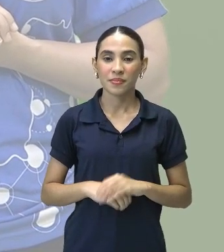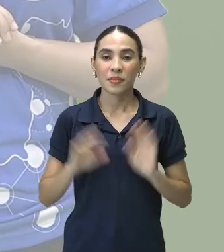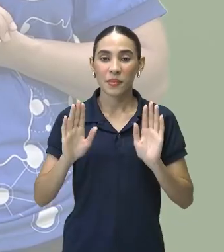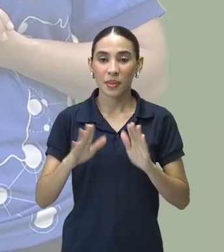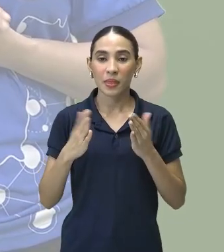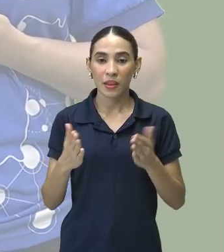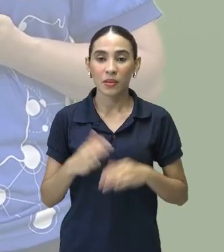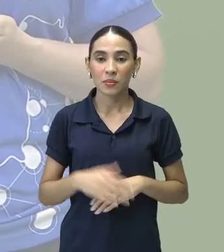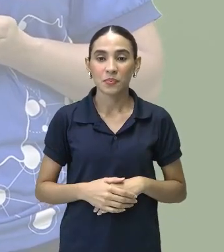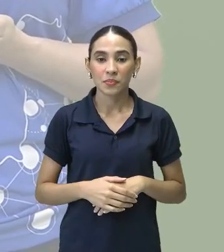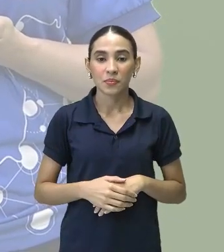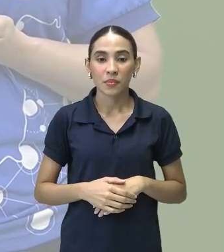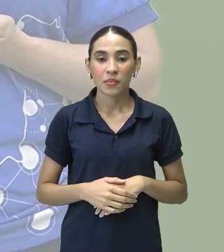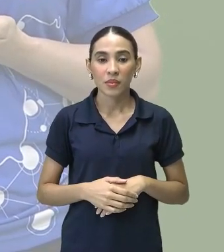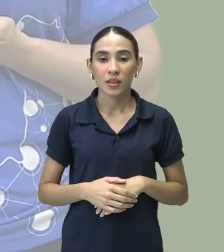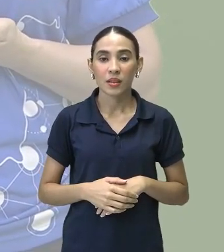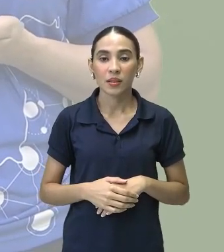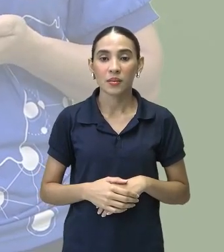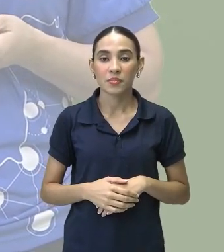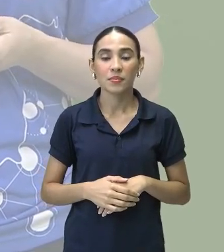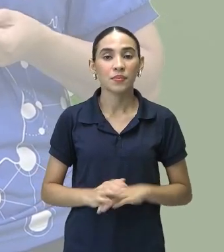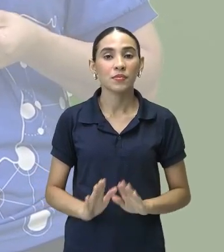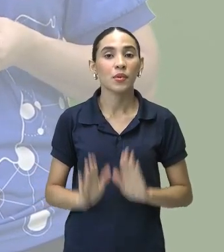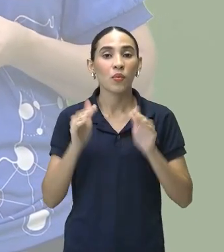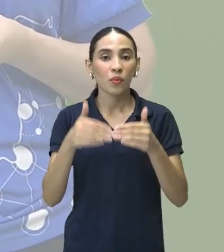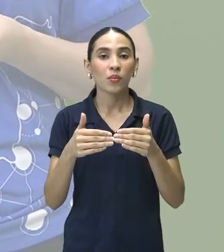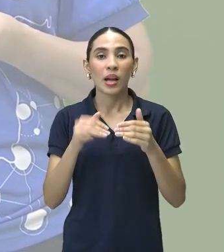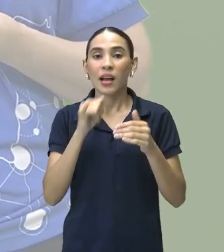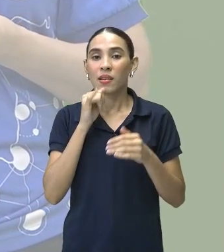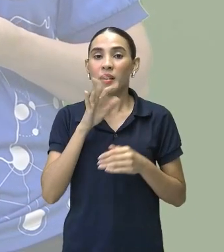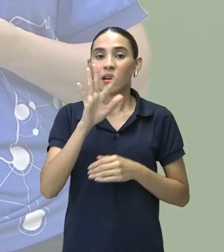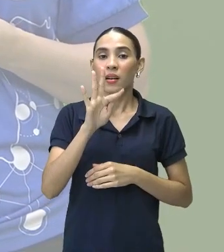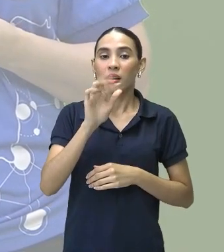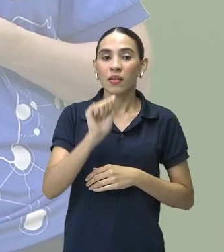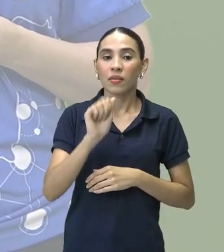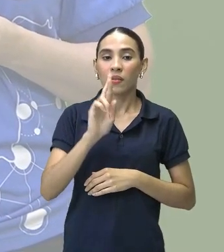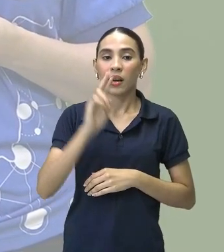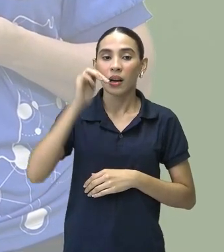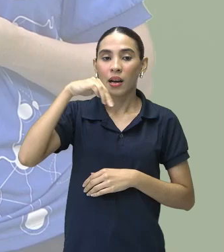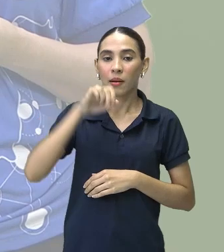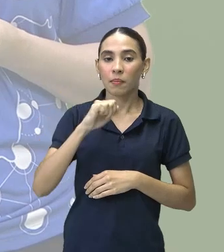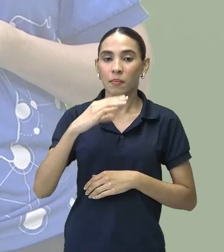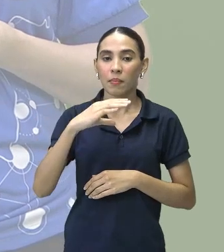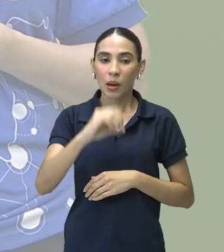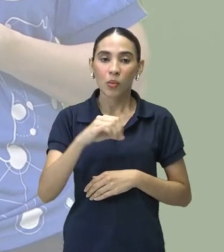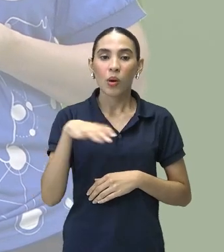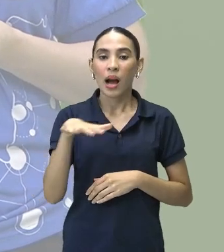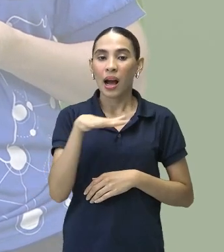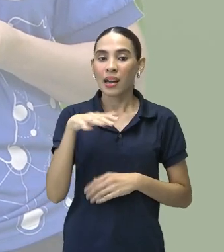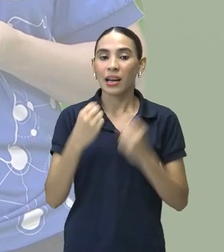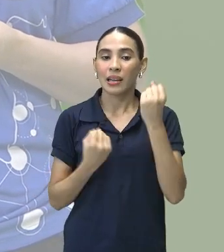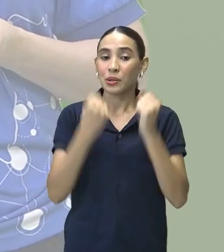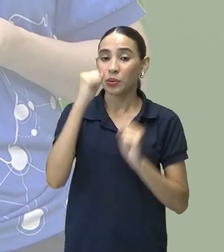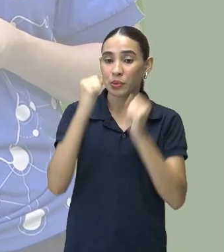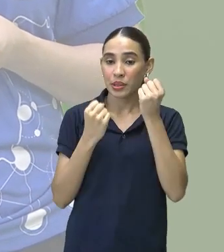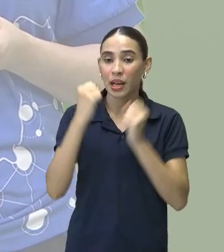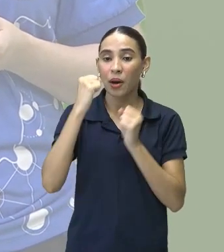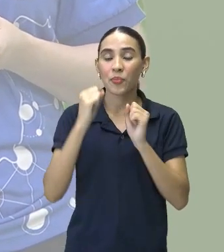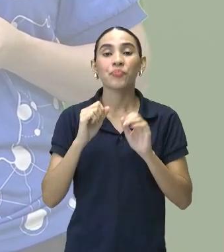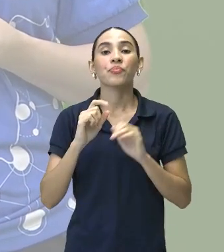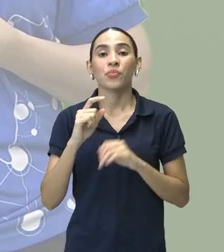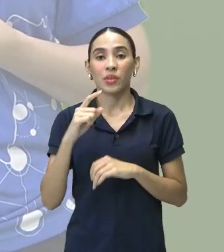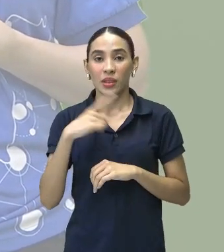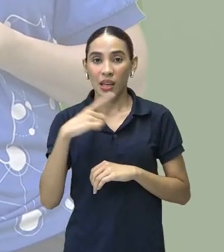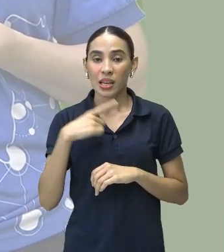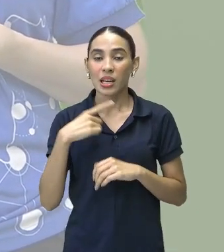Então, estamos falando aí sobre os fármacos a nível industrial, né? Embora a gente